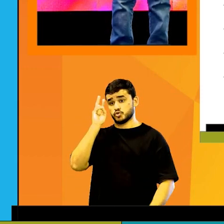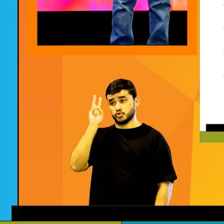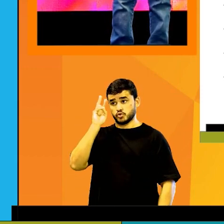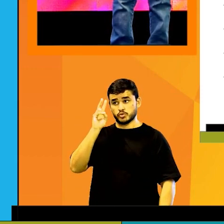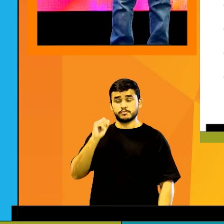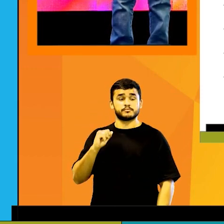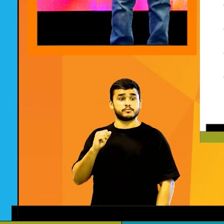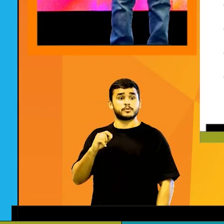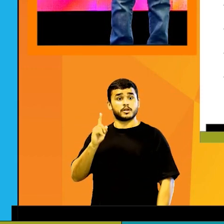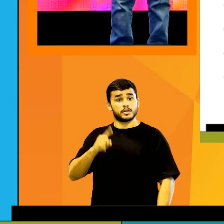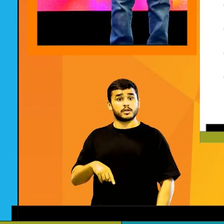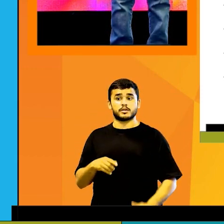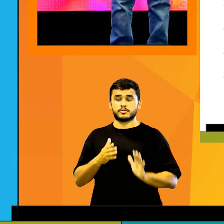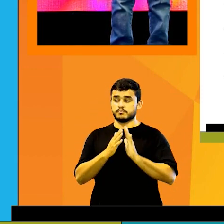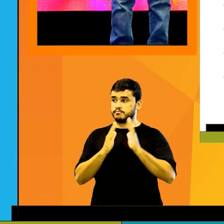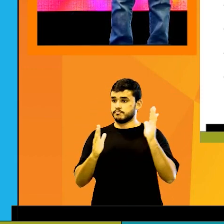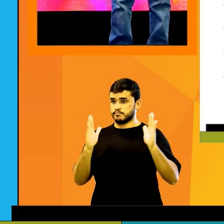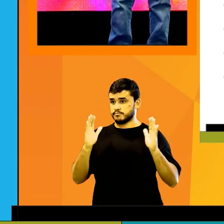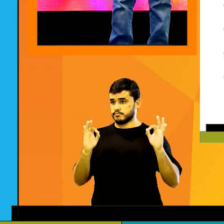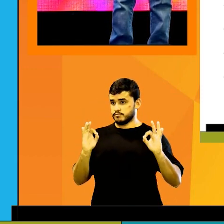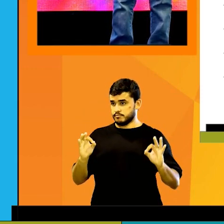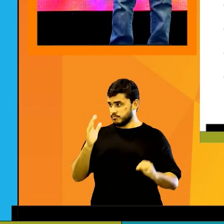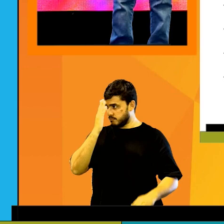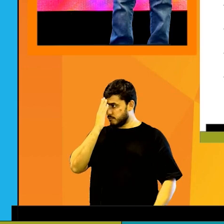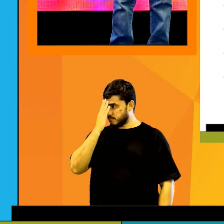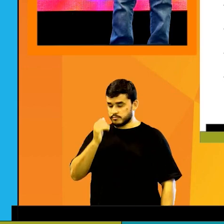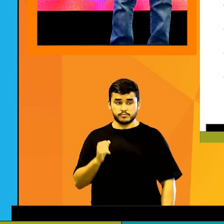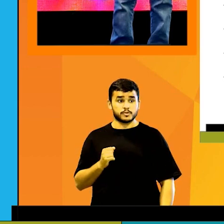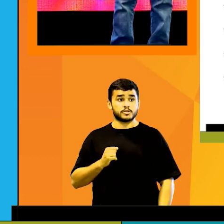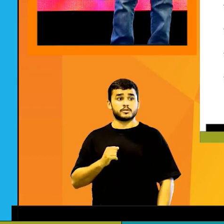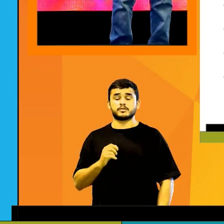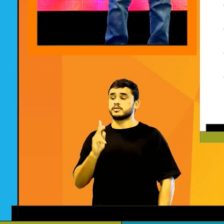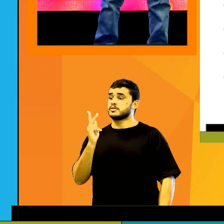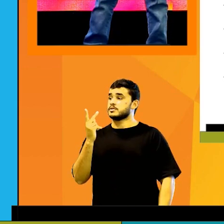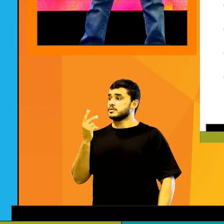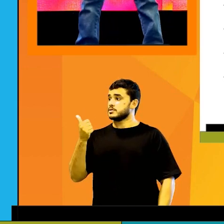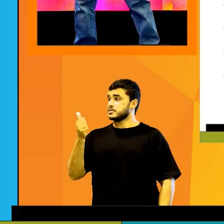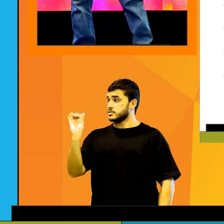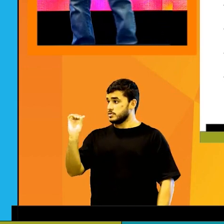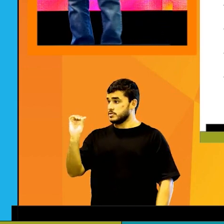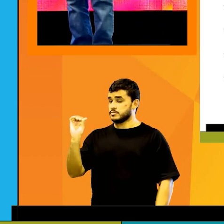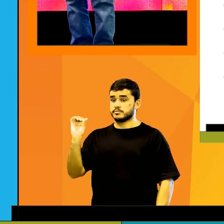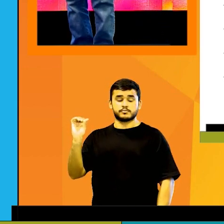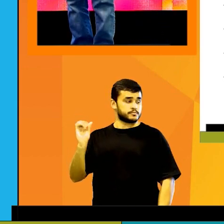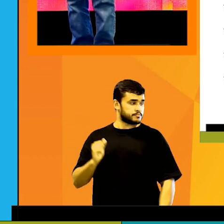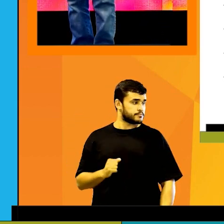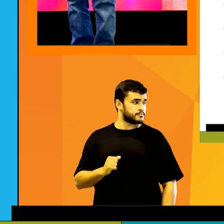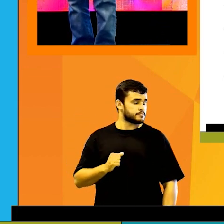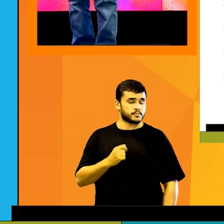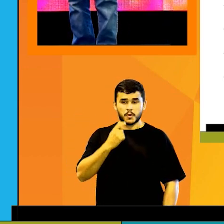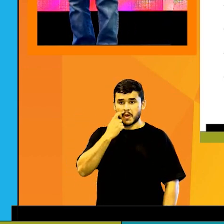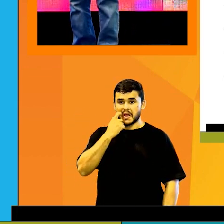tá? É contextualização histórica. Habilidade 16, a mais cobrada.